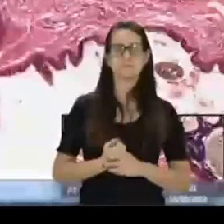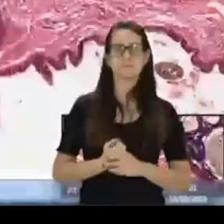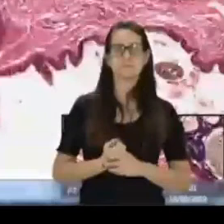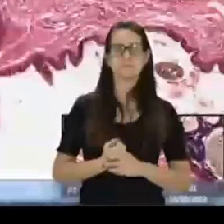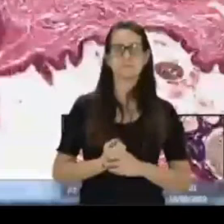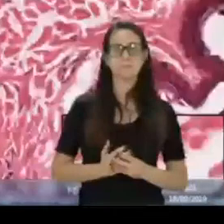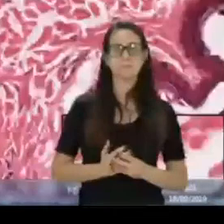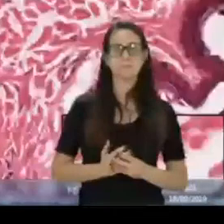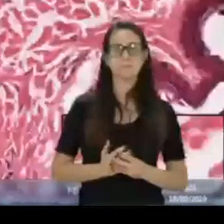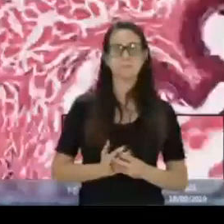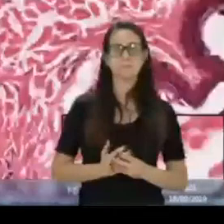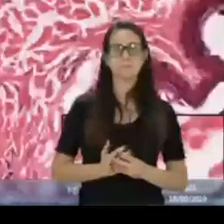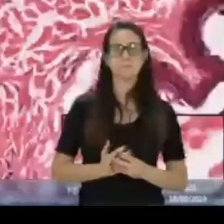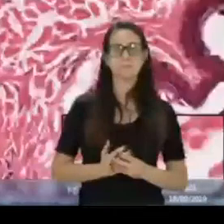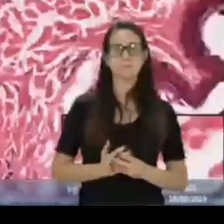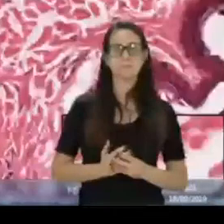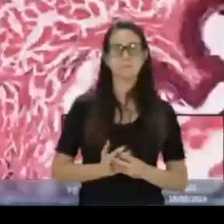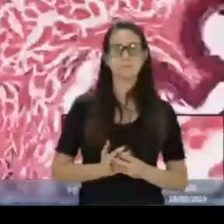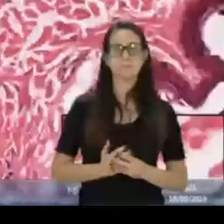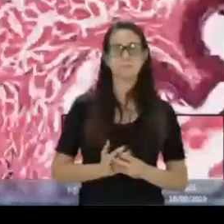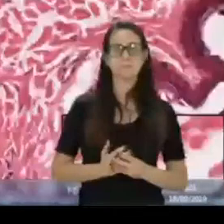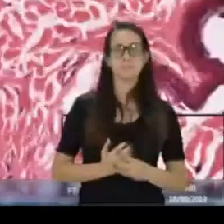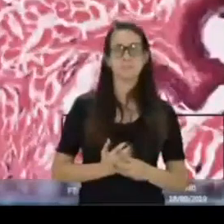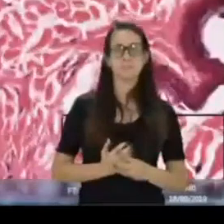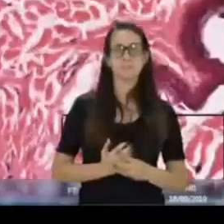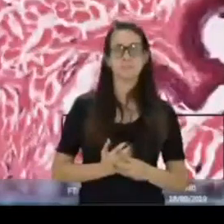cavidade, essa outra parte aqui da...